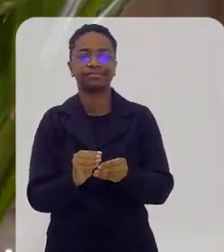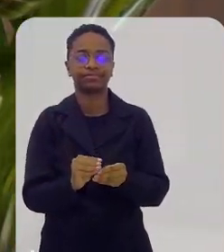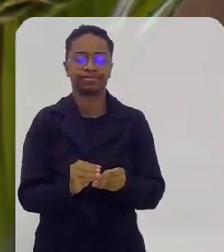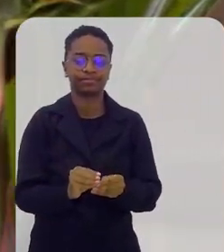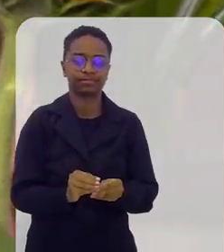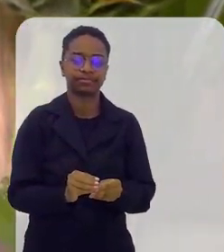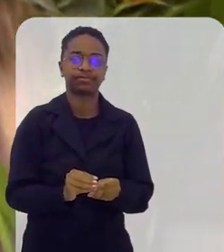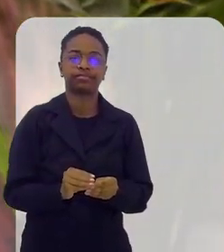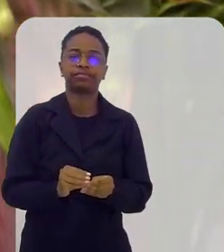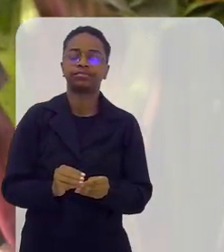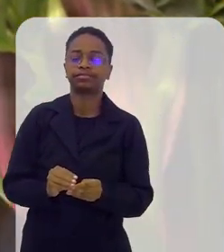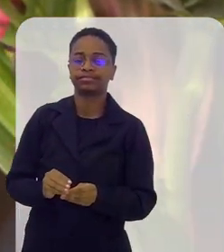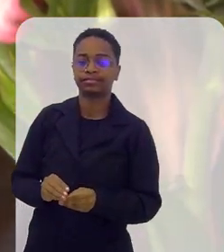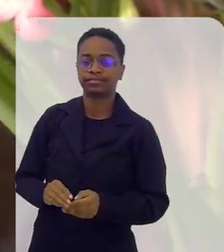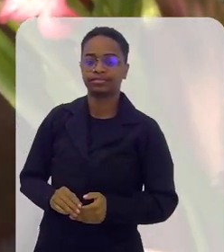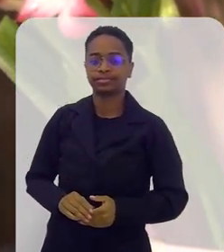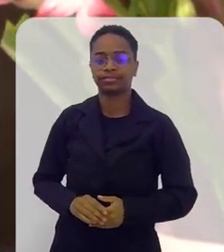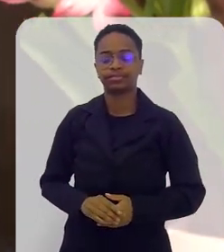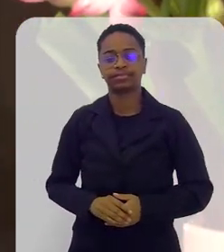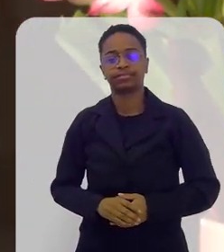terra e